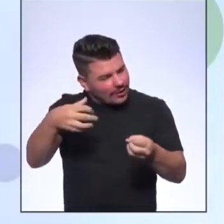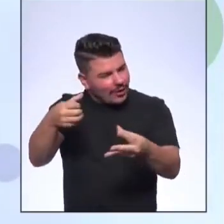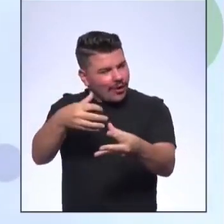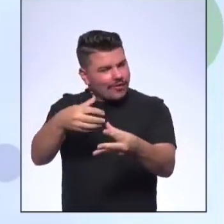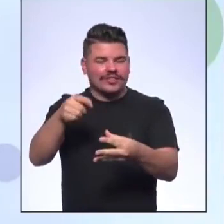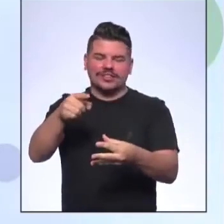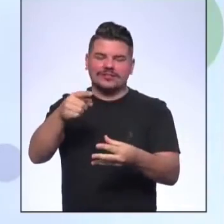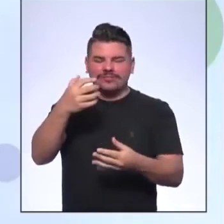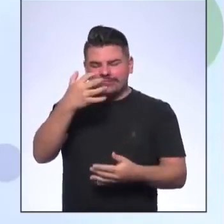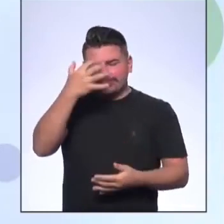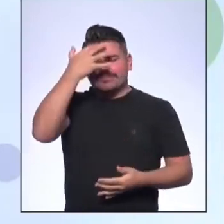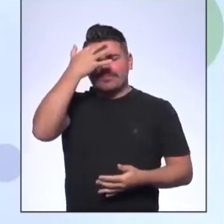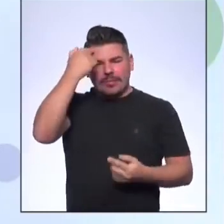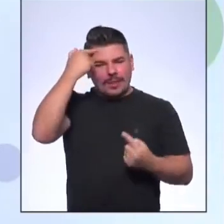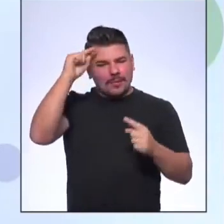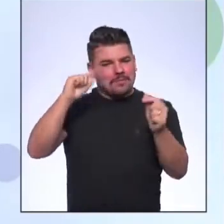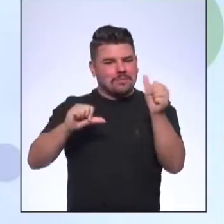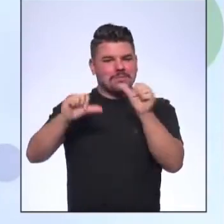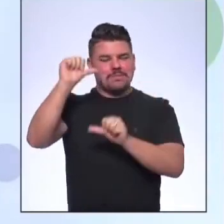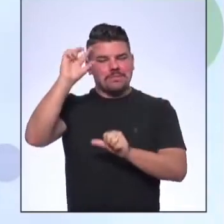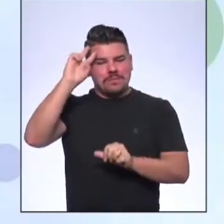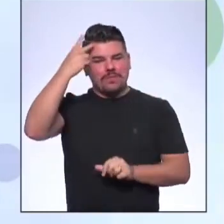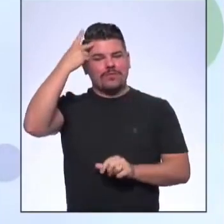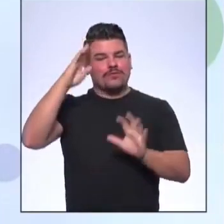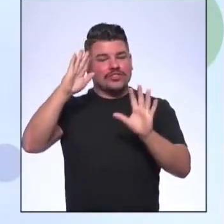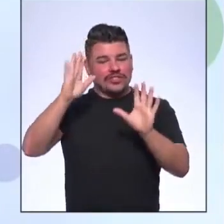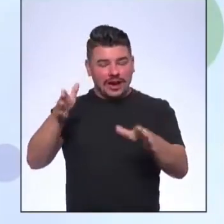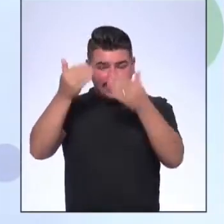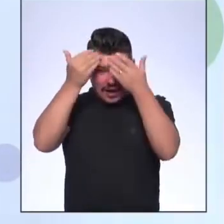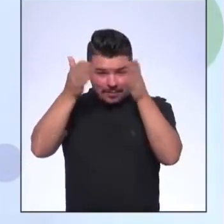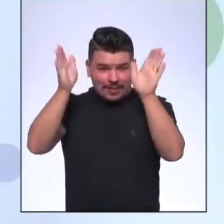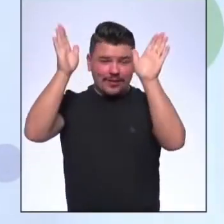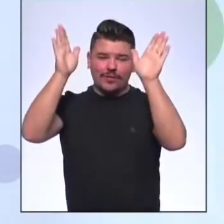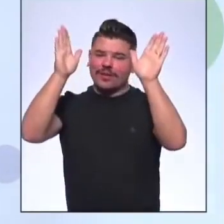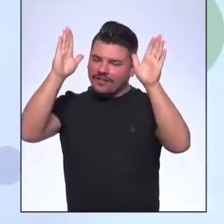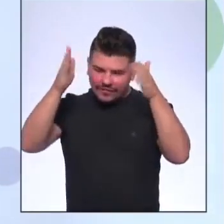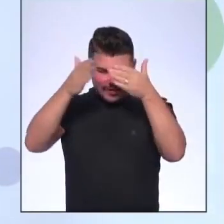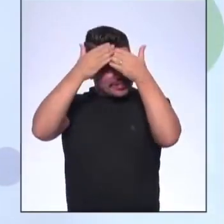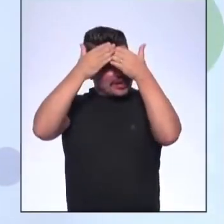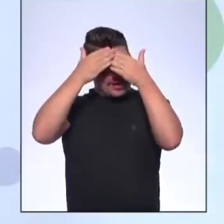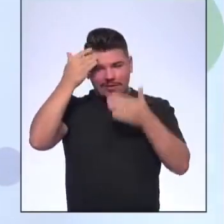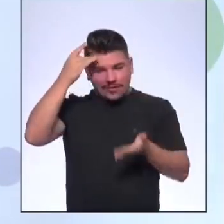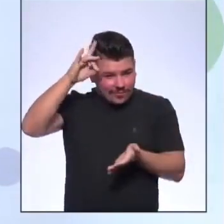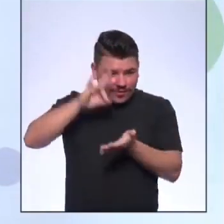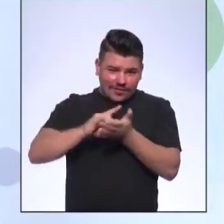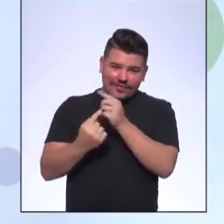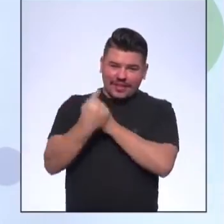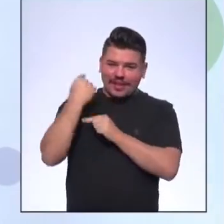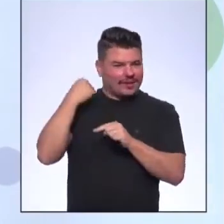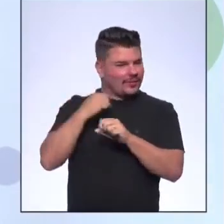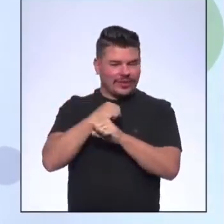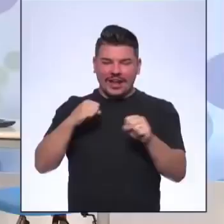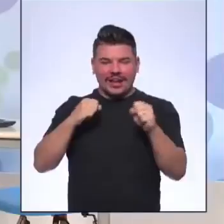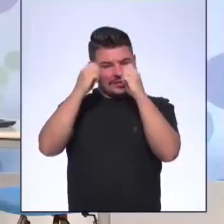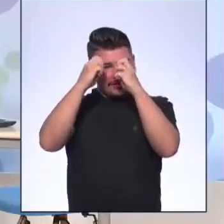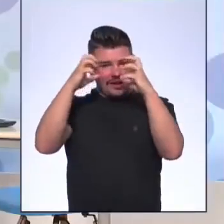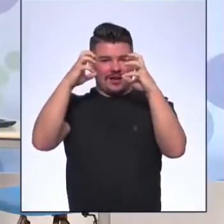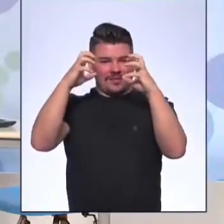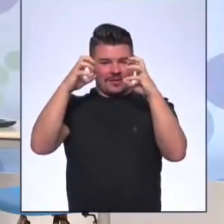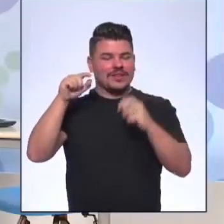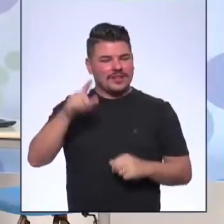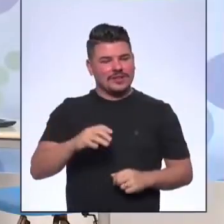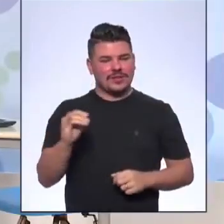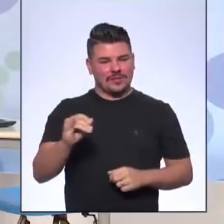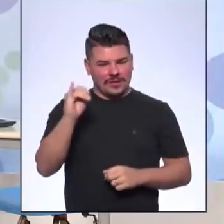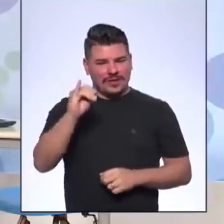você já está modificado. Você não, né? A sua mente não vai voltar, né? Ao original. Ela já expandiu, né, Fábio? Isso que é importante,